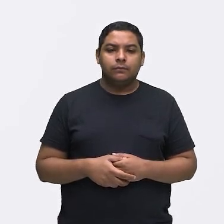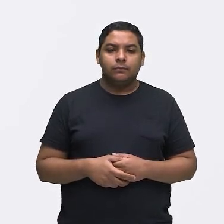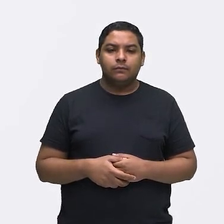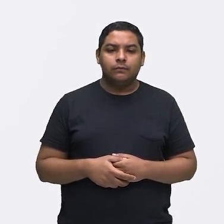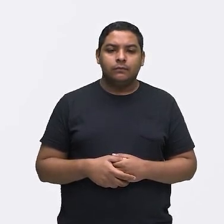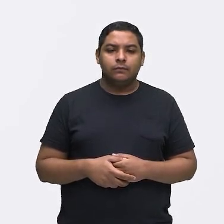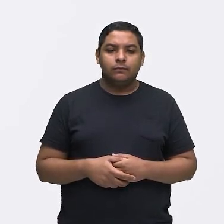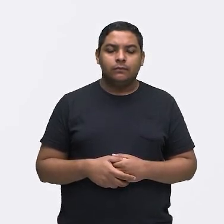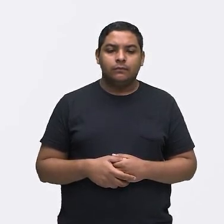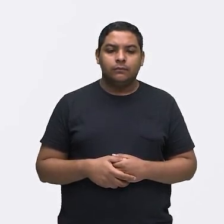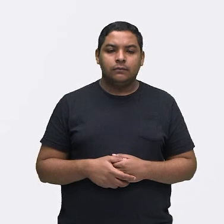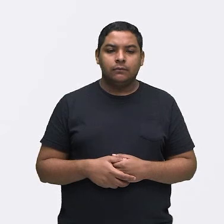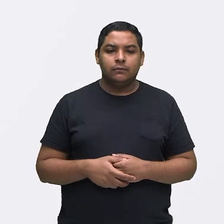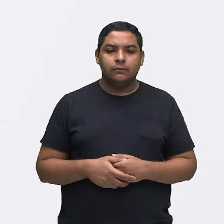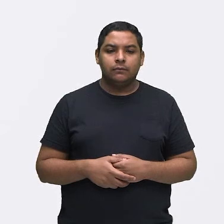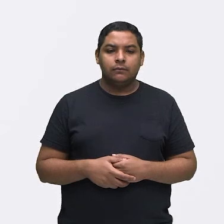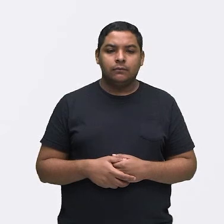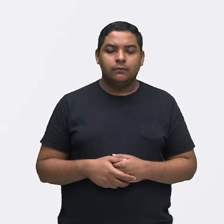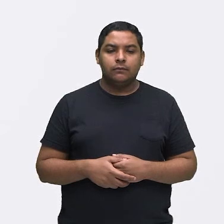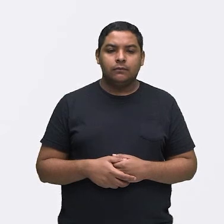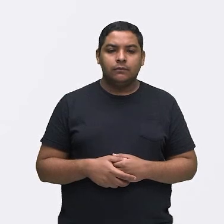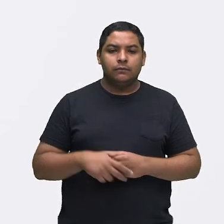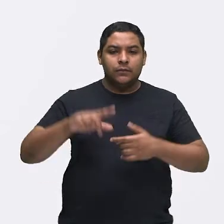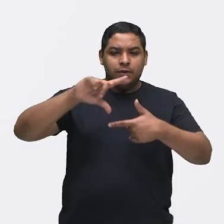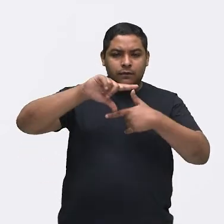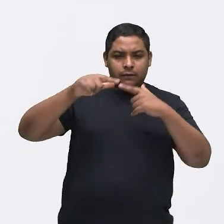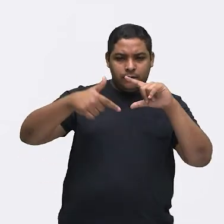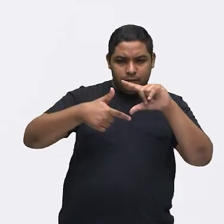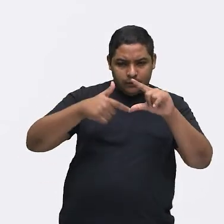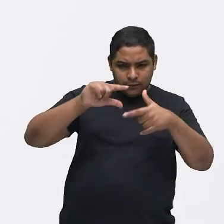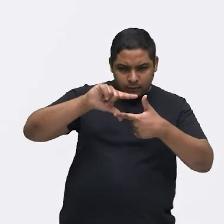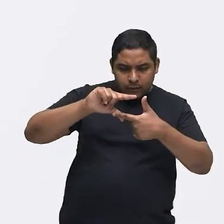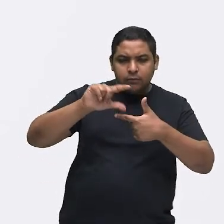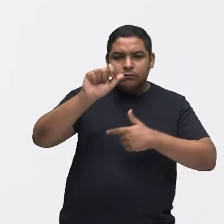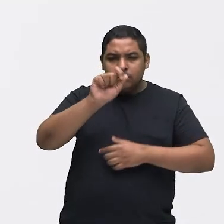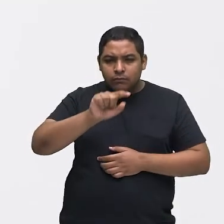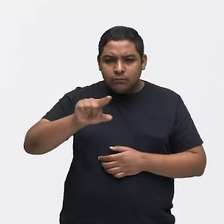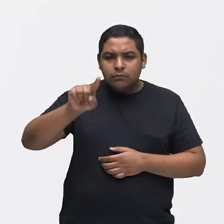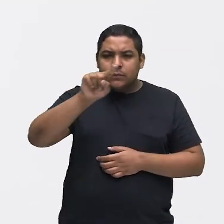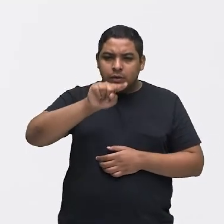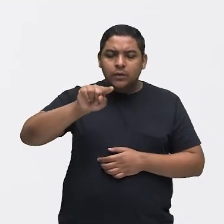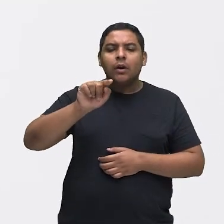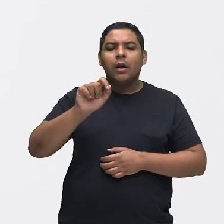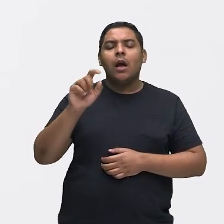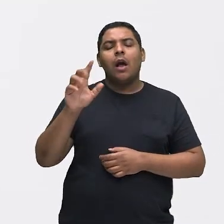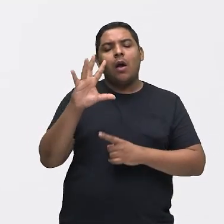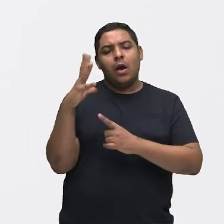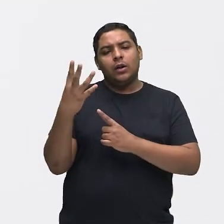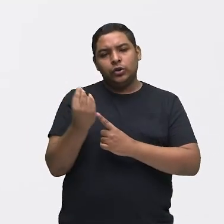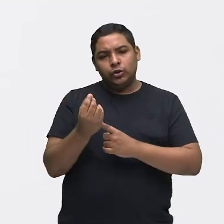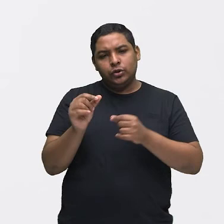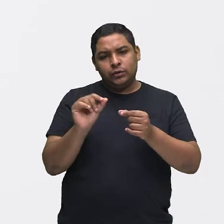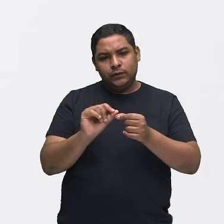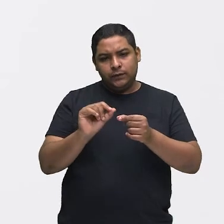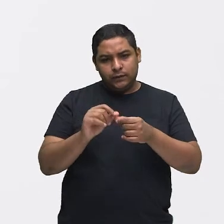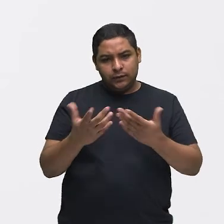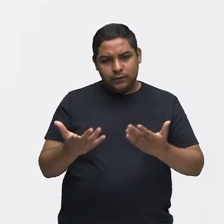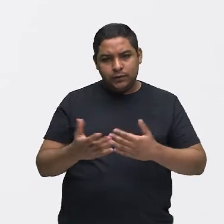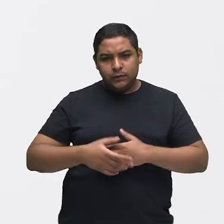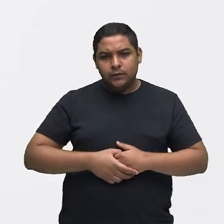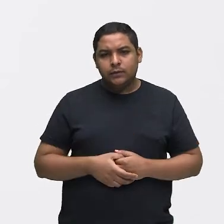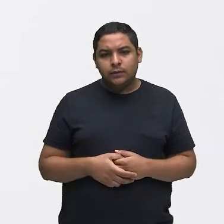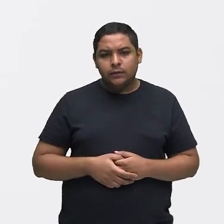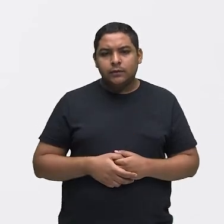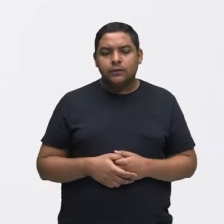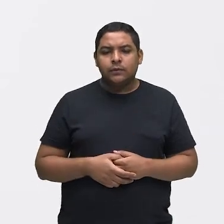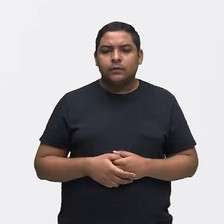Tá, aqui. Aquele que sua forma e dimensão são definidas pelo artista. Então, aqui, essa primeira questão seria